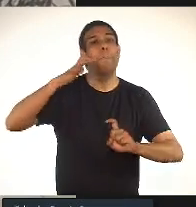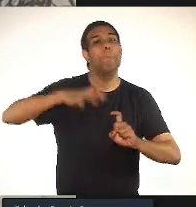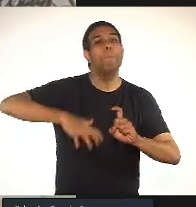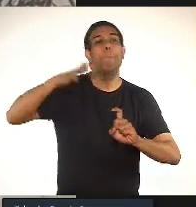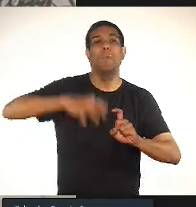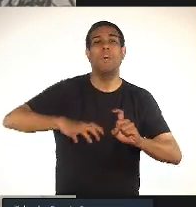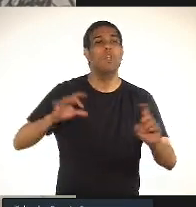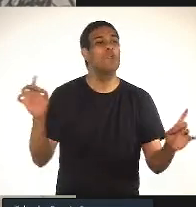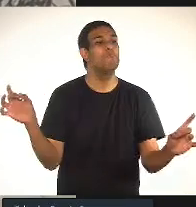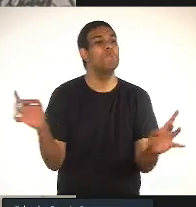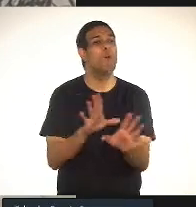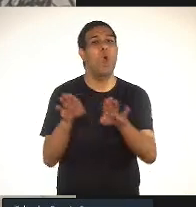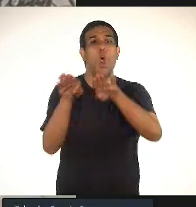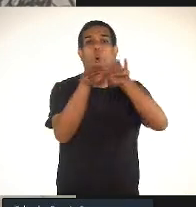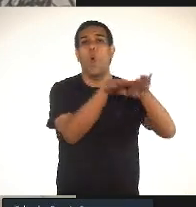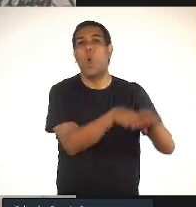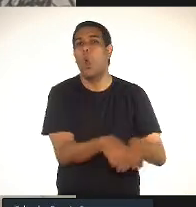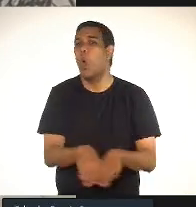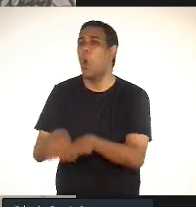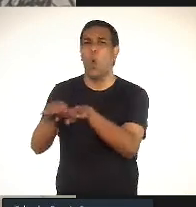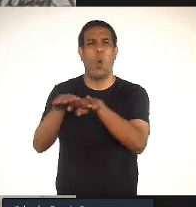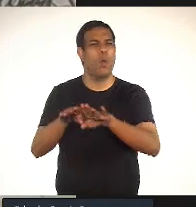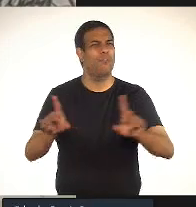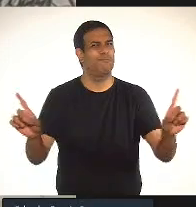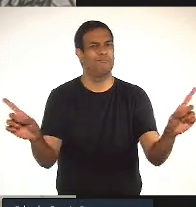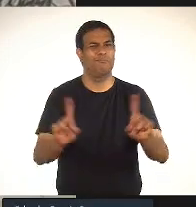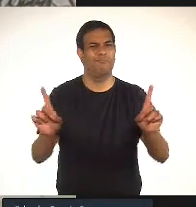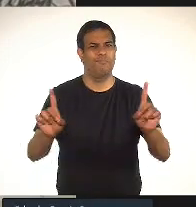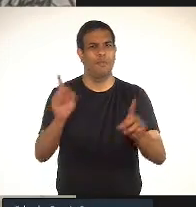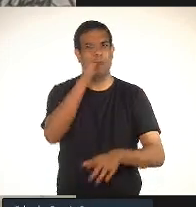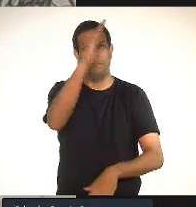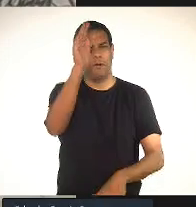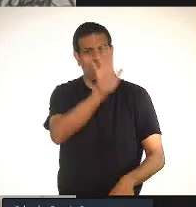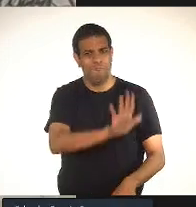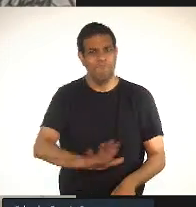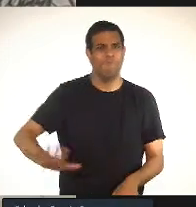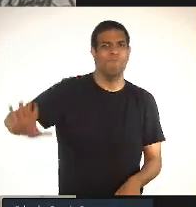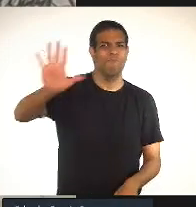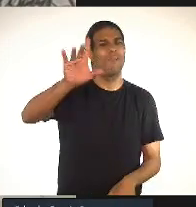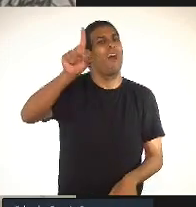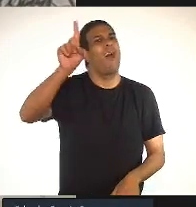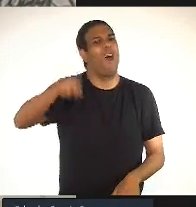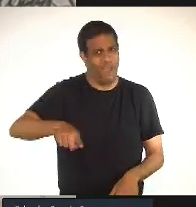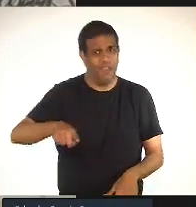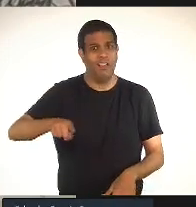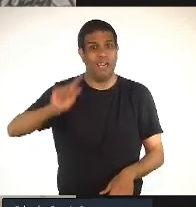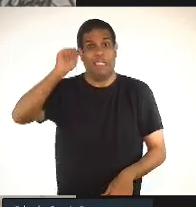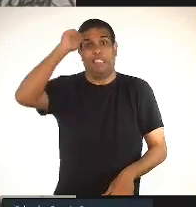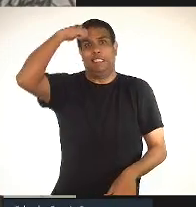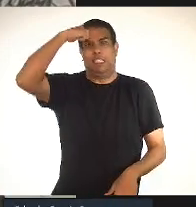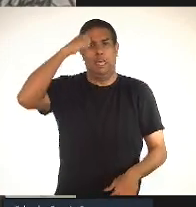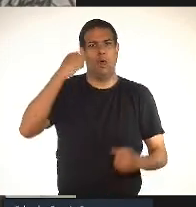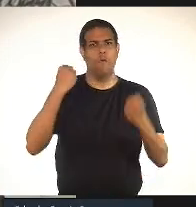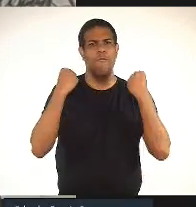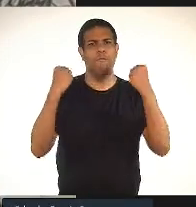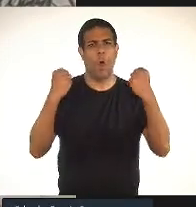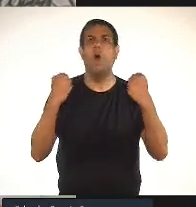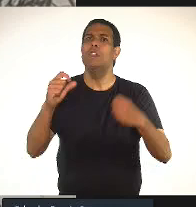democracia racial se colocou num Brasil que é extremamente negro, que